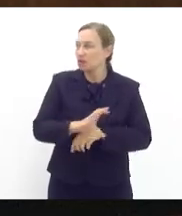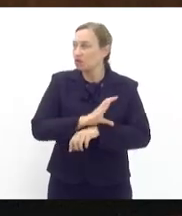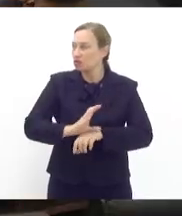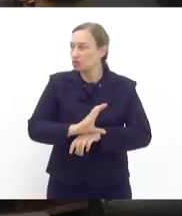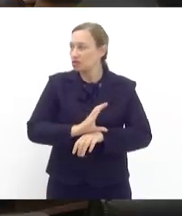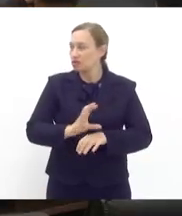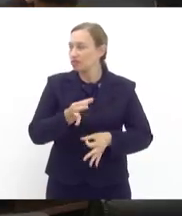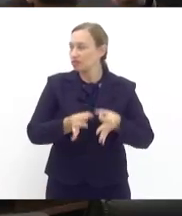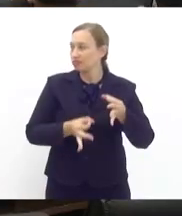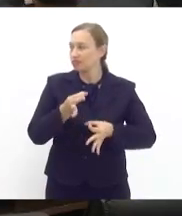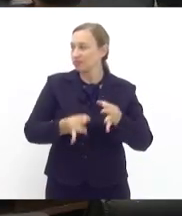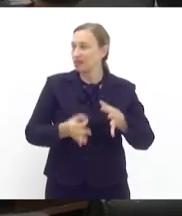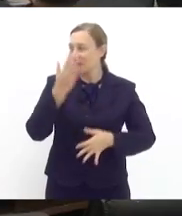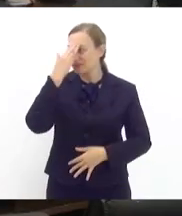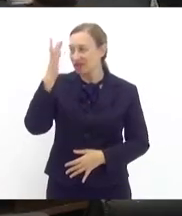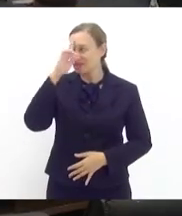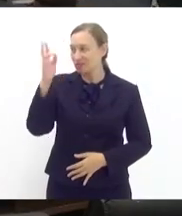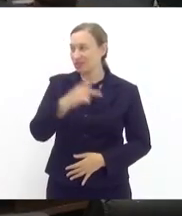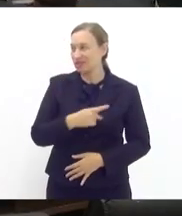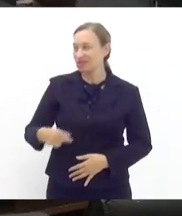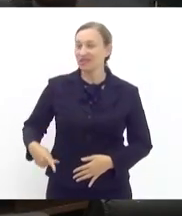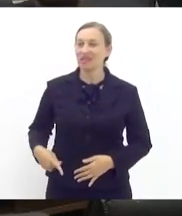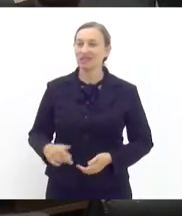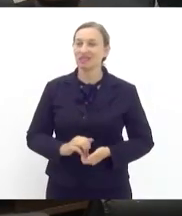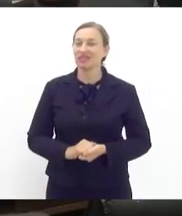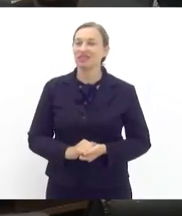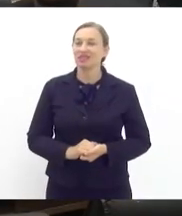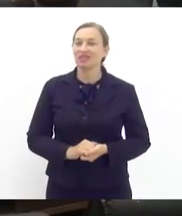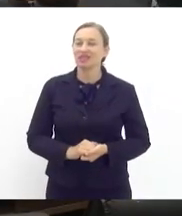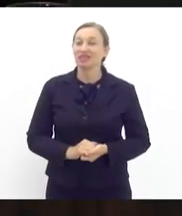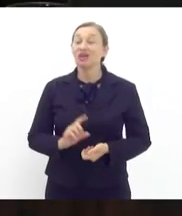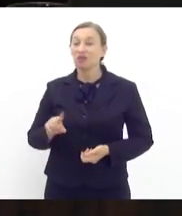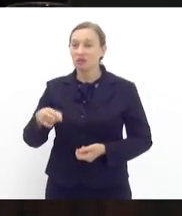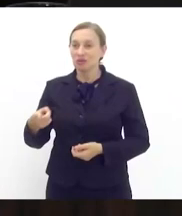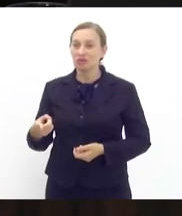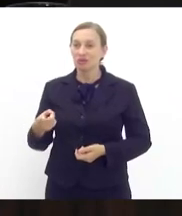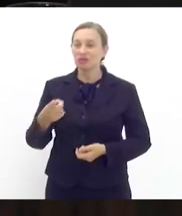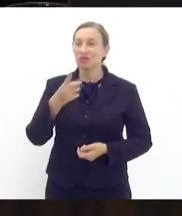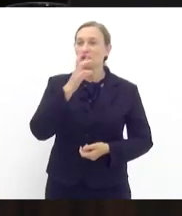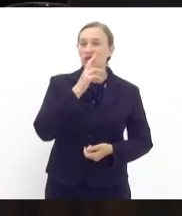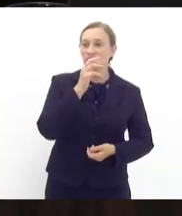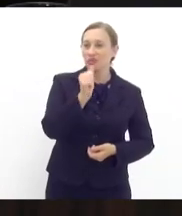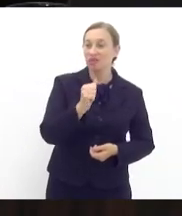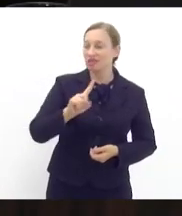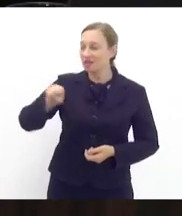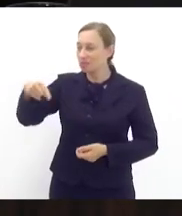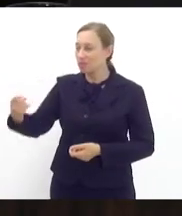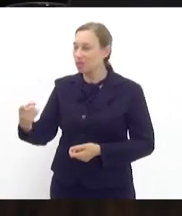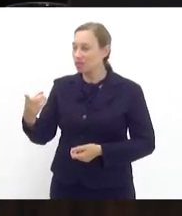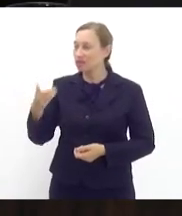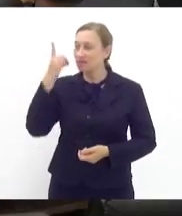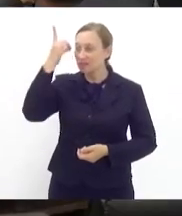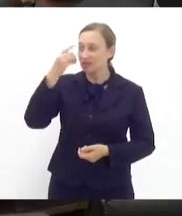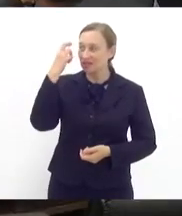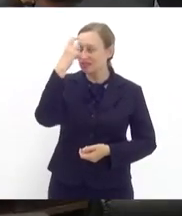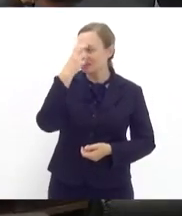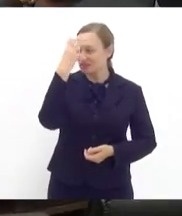presidente Próximo morador escrito é o deputado Rodrigo Amorim logo em seguida deputada Verônica Lima